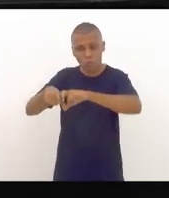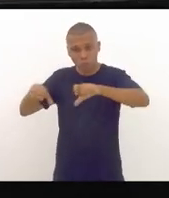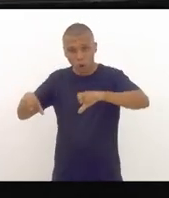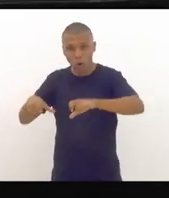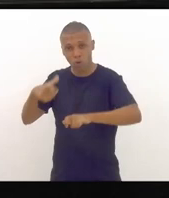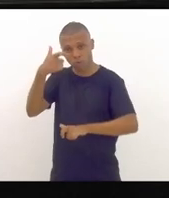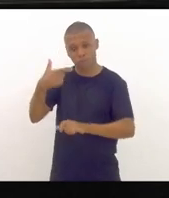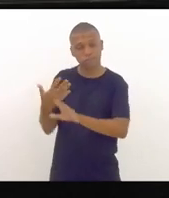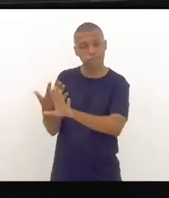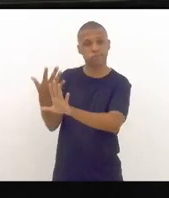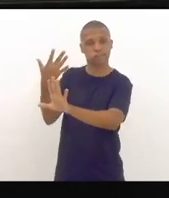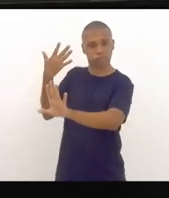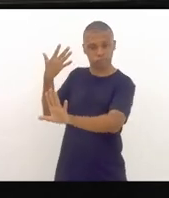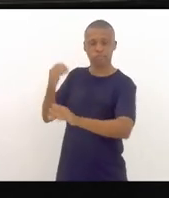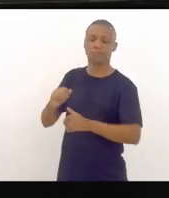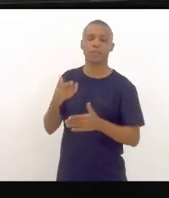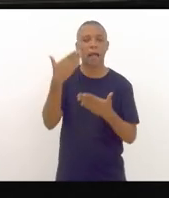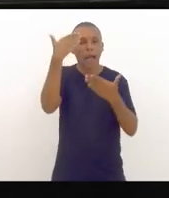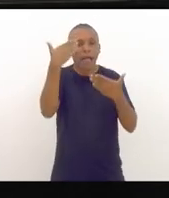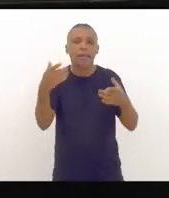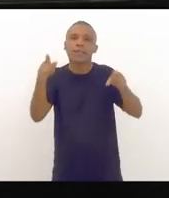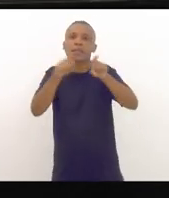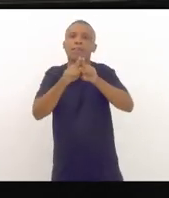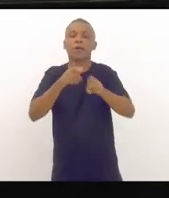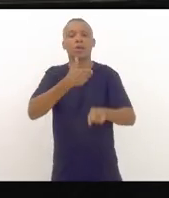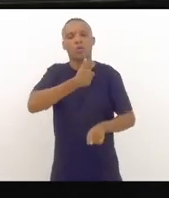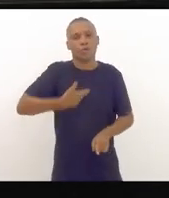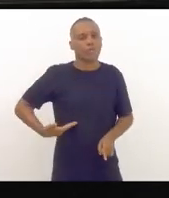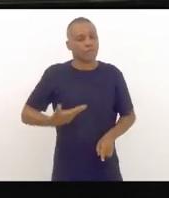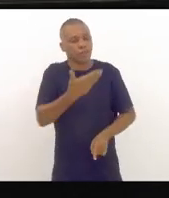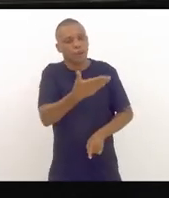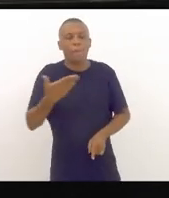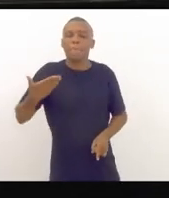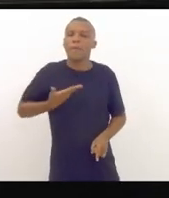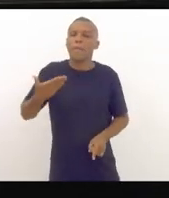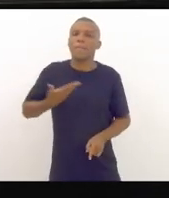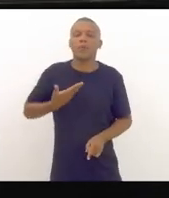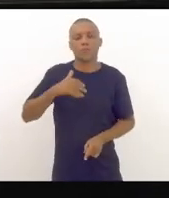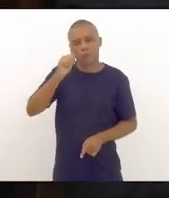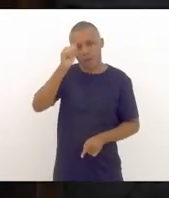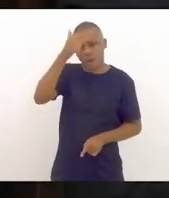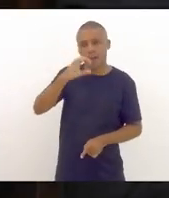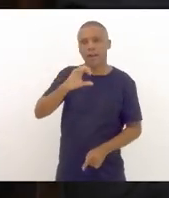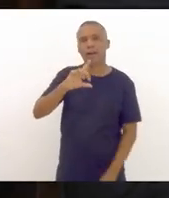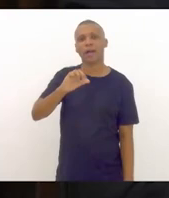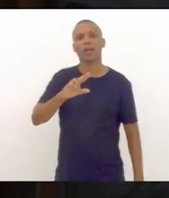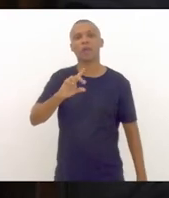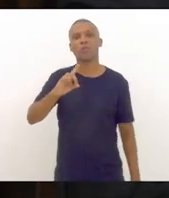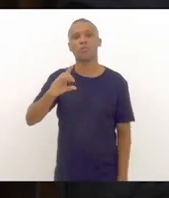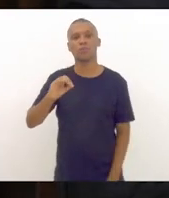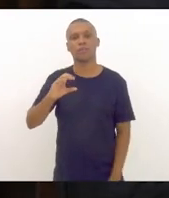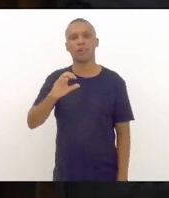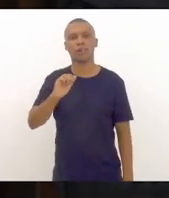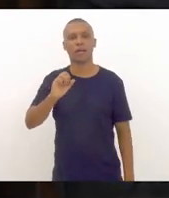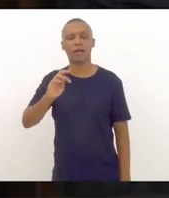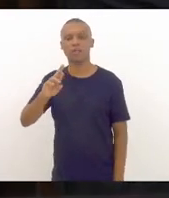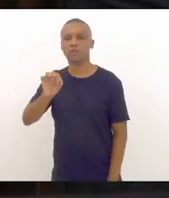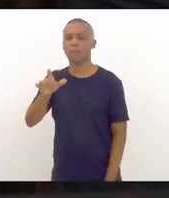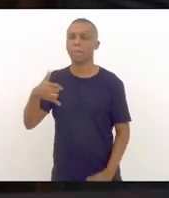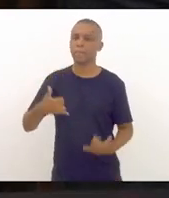Agradecer aqui ao nosso governador, meu amigo Cláudio Castro, pela ilustre